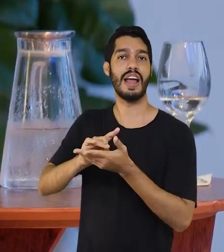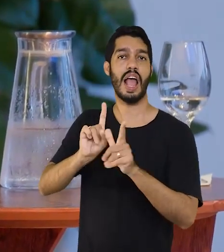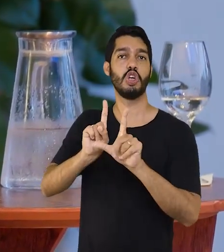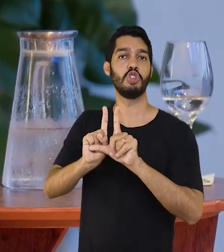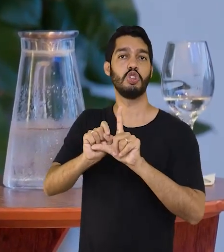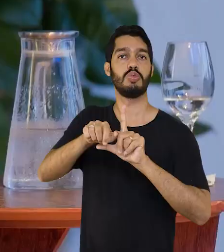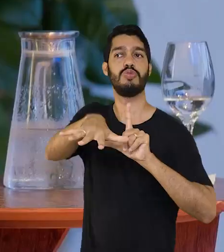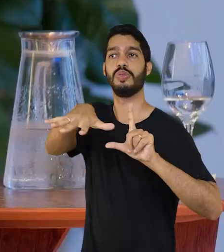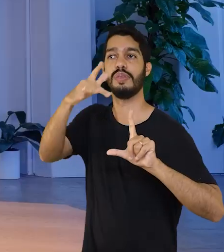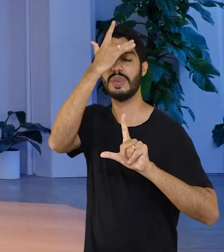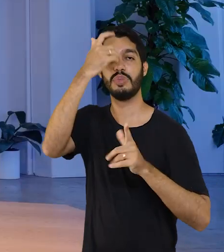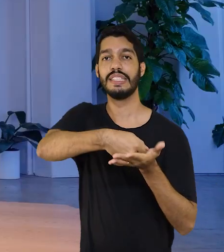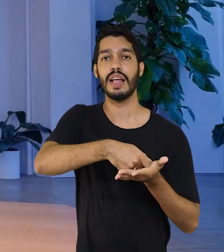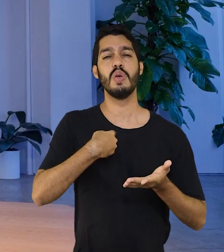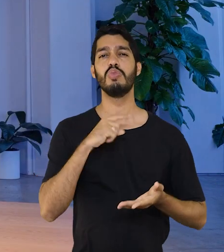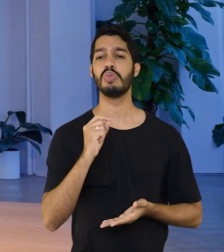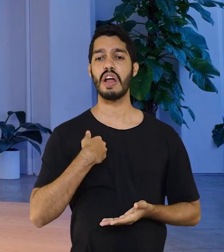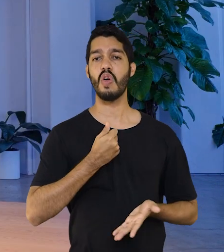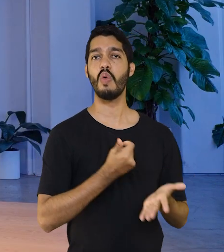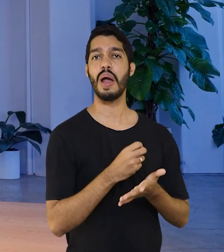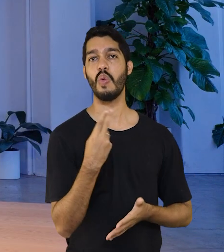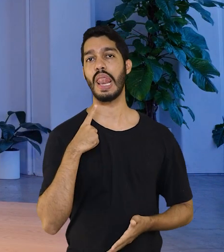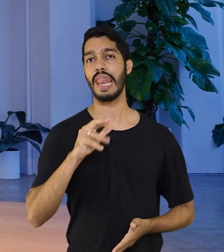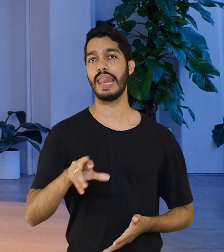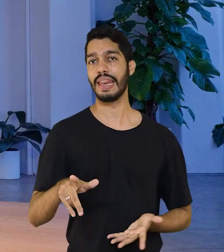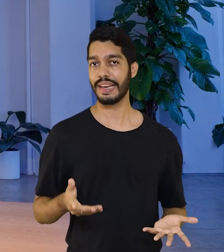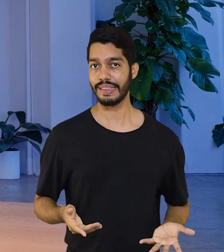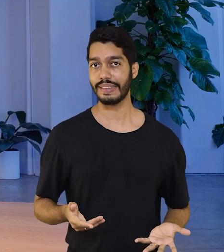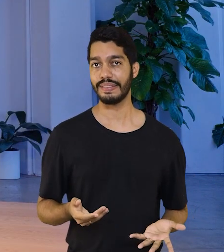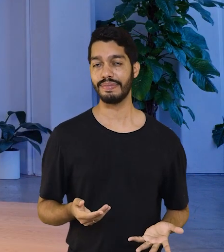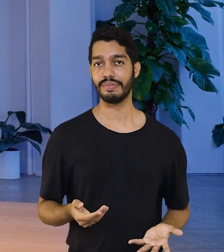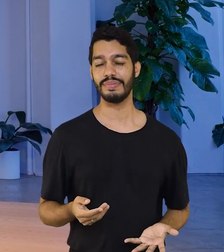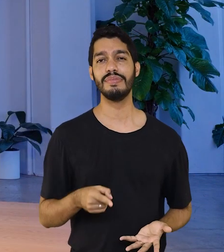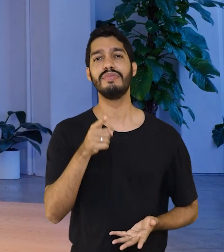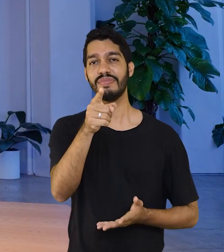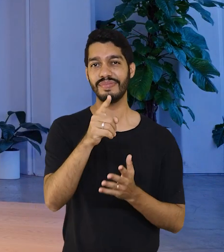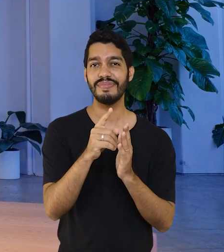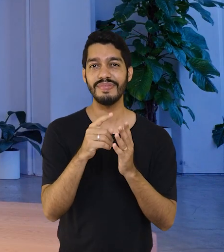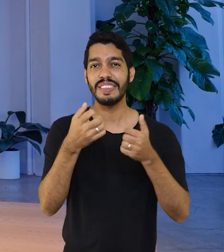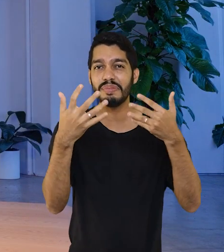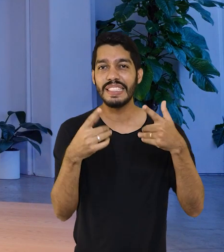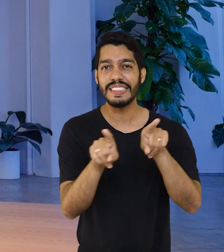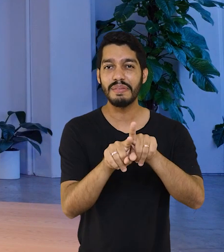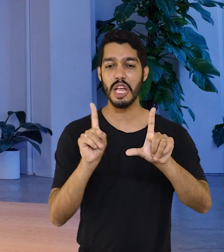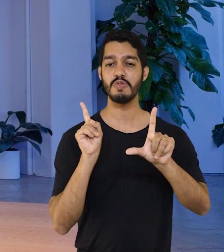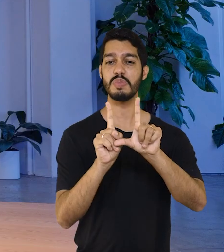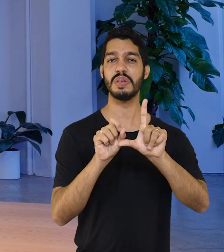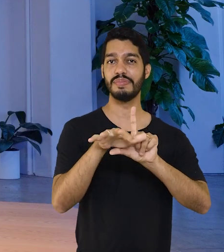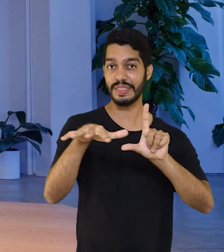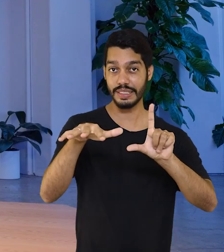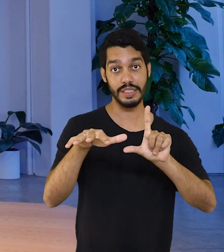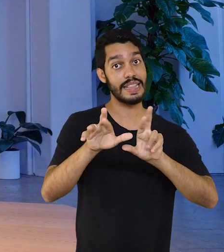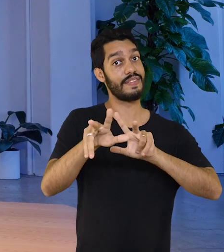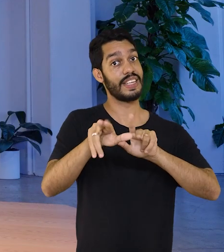aqui. E aí, esse é o conteúdo que está realmente influenciando na tomada de decisão, de o que eu vou comprar ou não. Então,